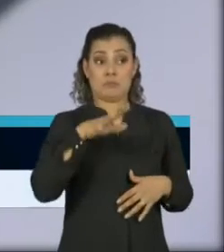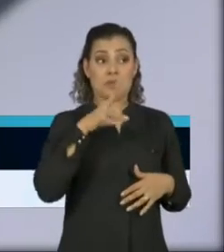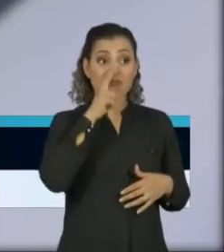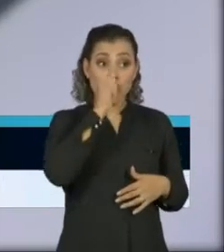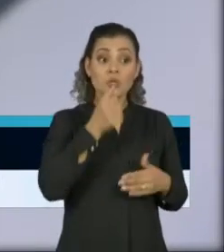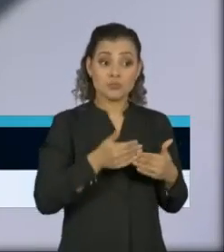forte pela frente